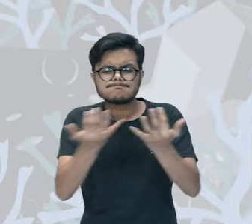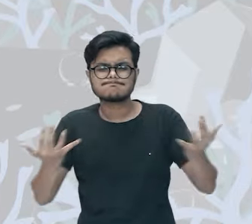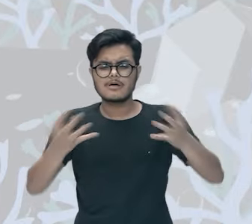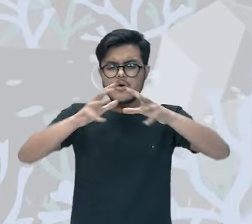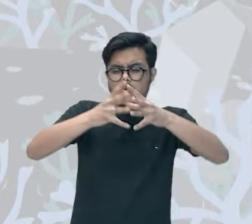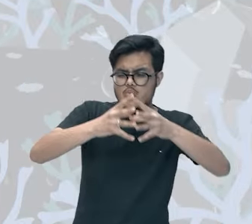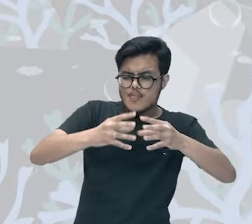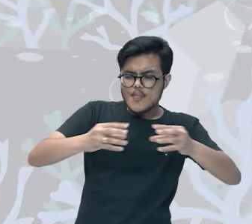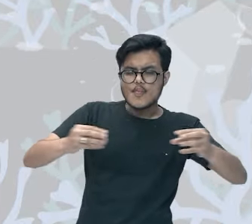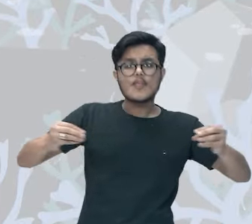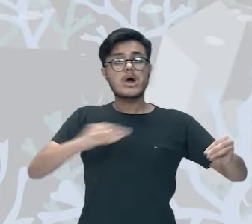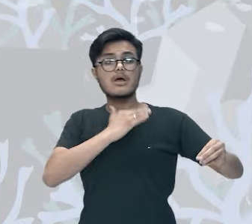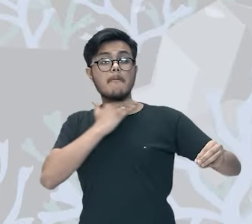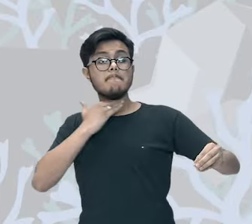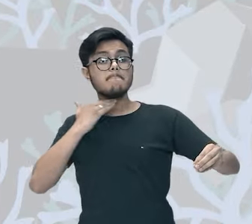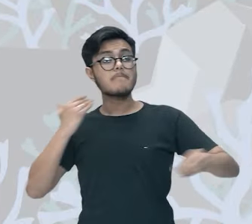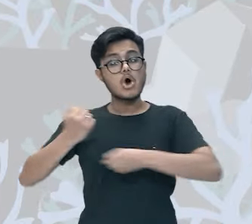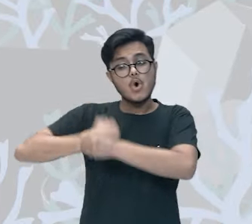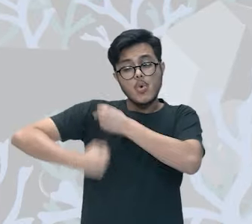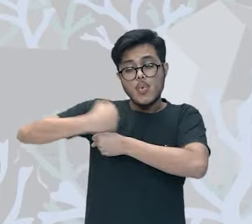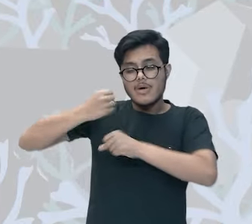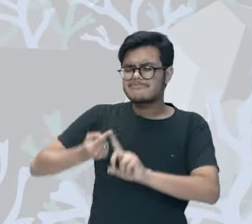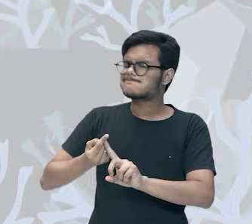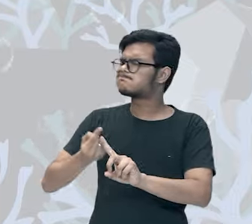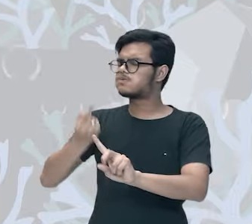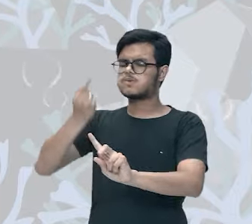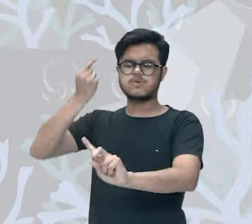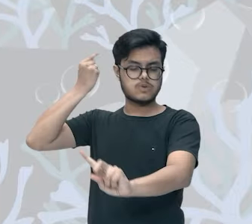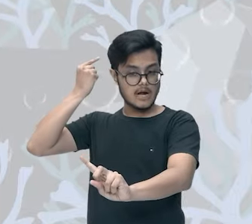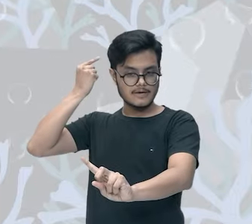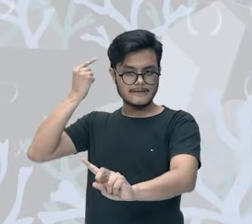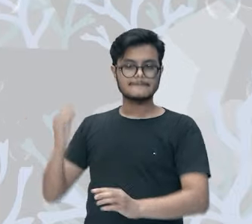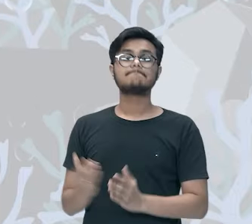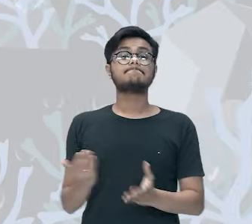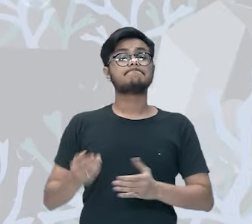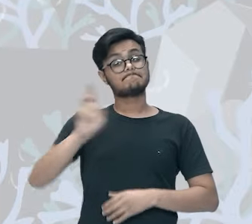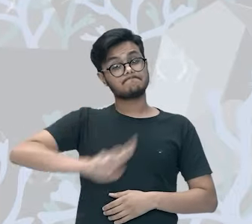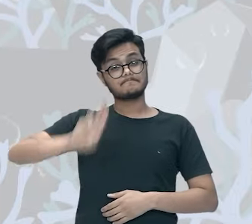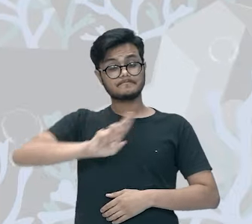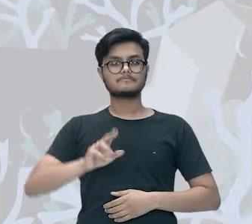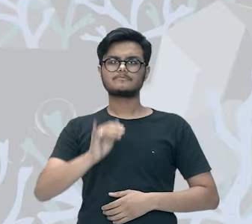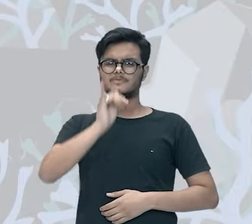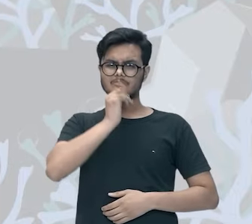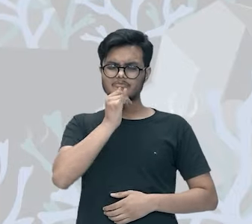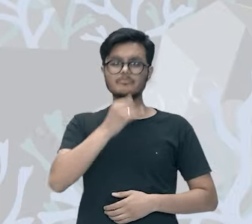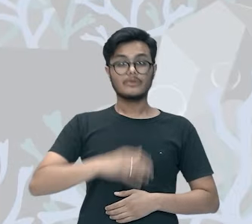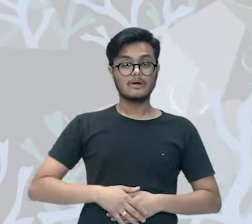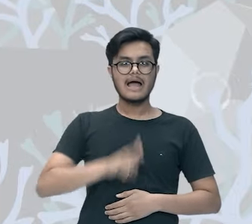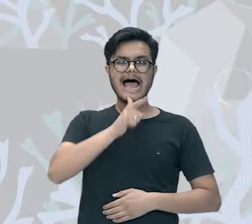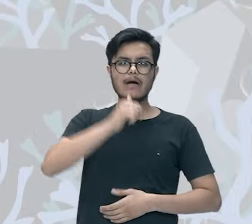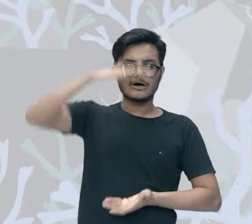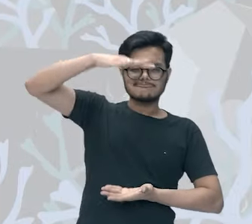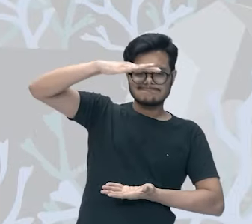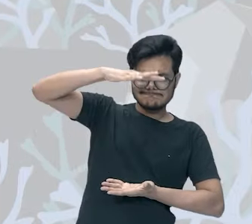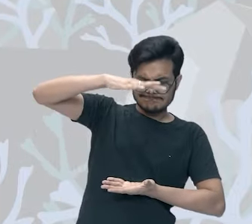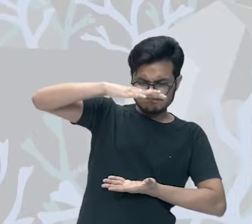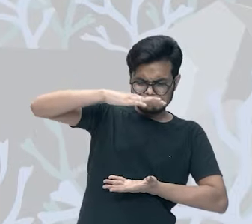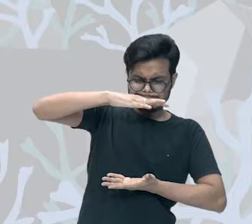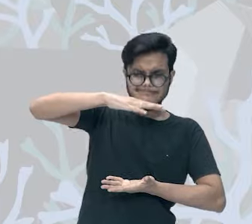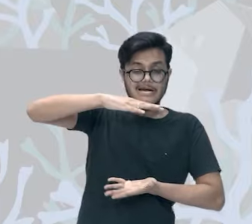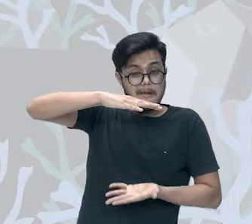soterrada na orla marítima há milhões de anos. A formação do petróleo ocorre pela pressão da água, onde os